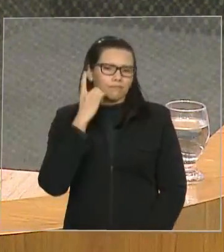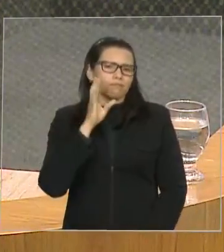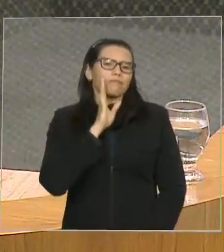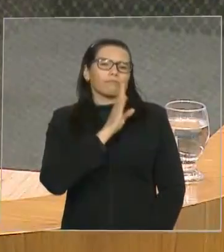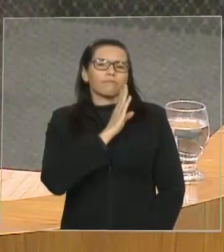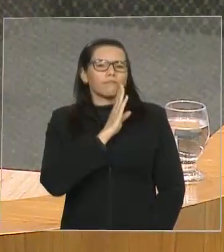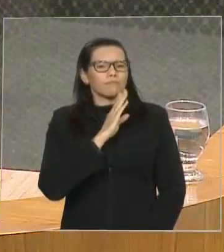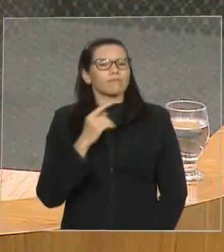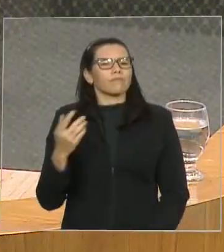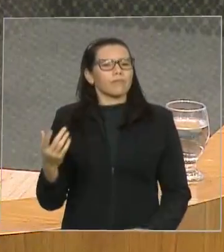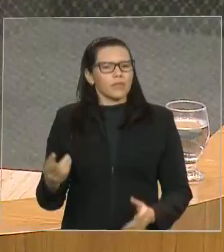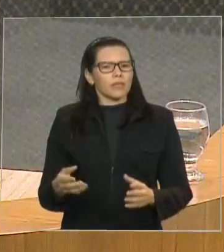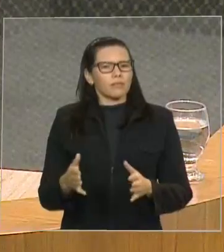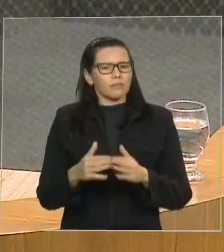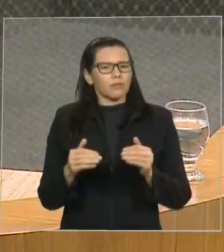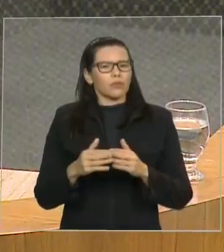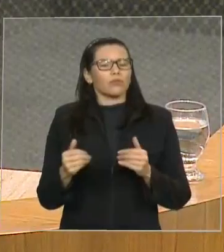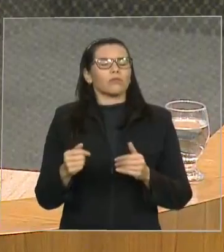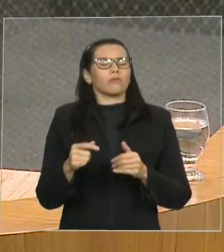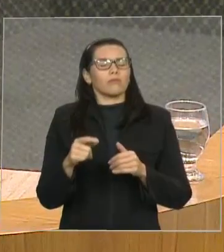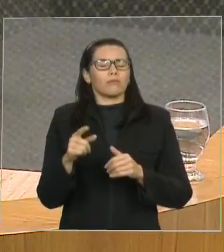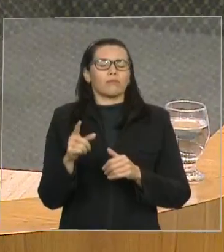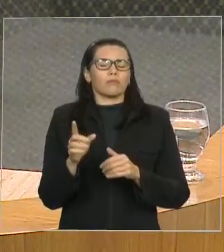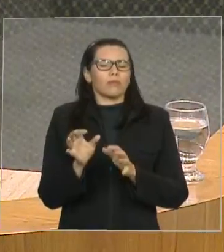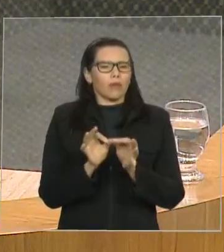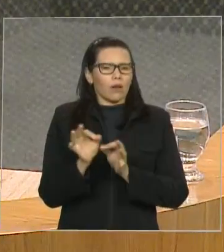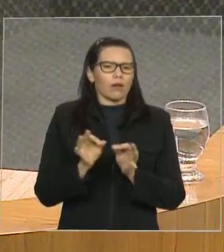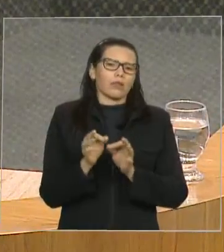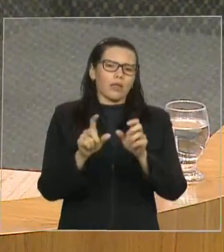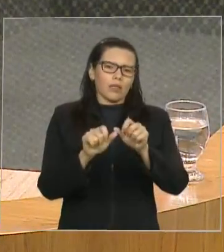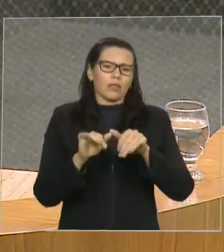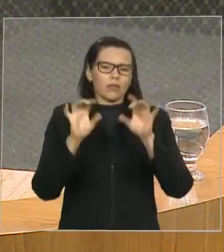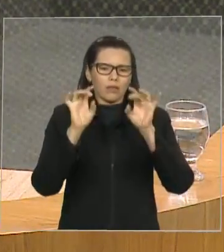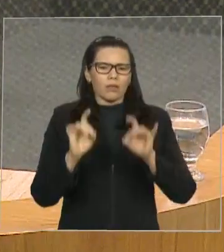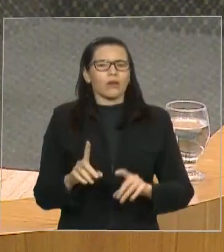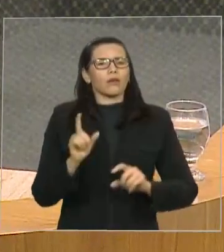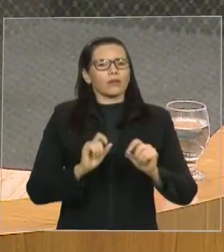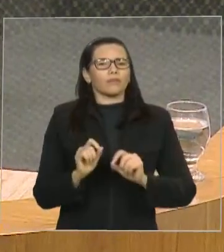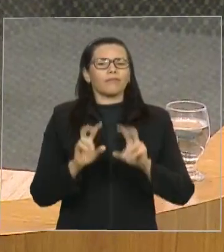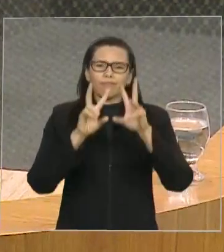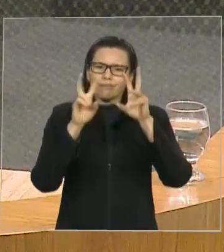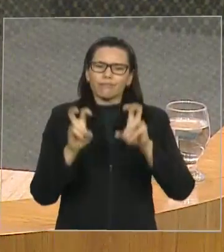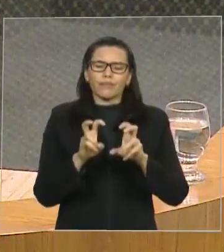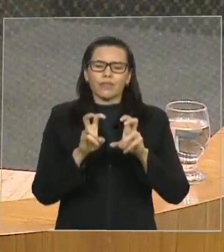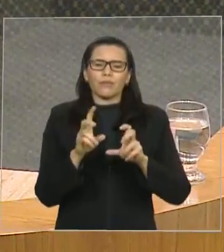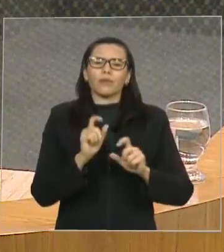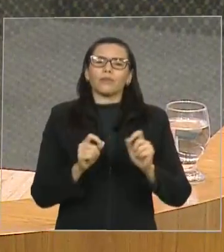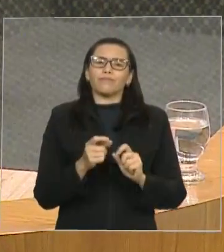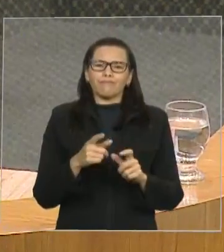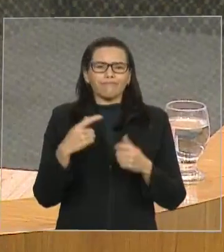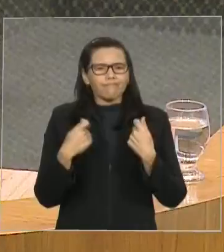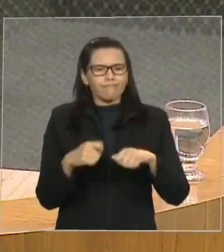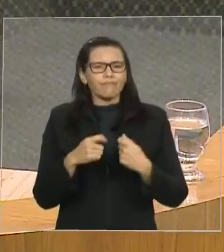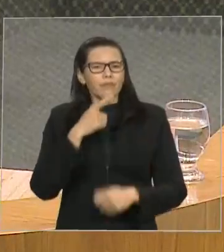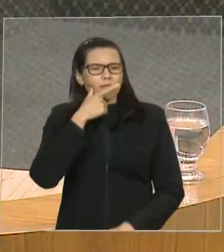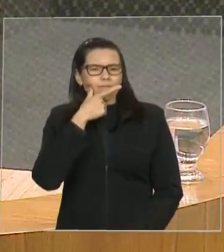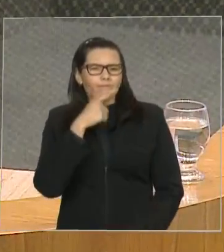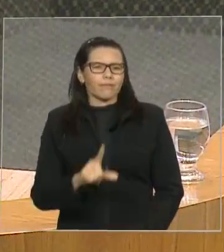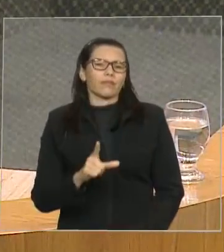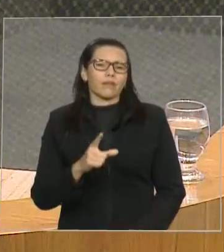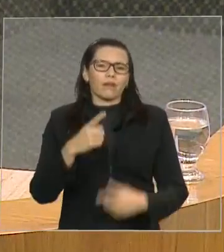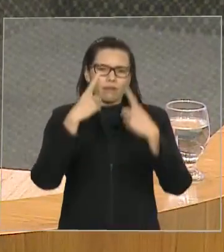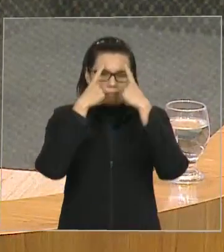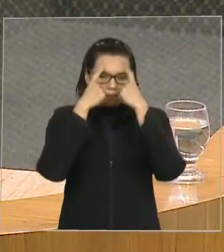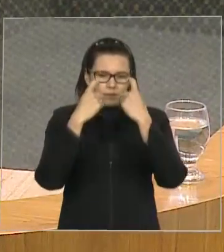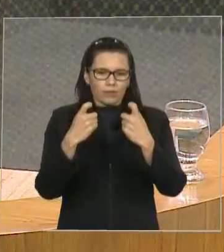discutirmos, né, o que está sendo feito e essa questão da superação da violência. A violência, a gente entende que esse trabalho que é